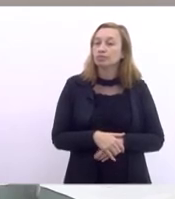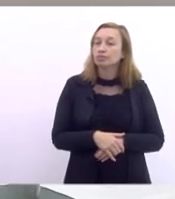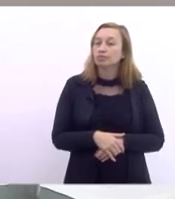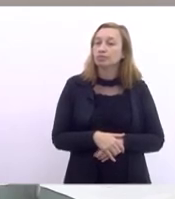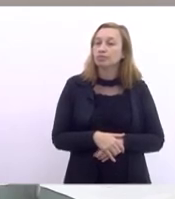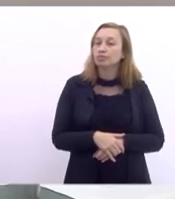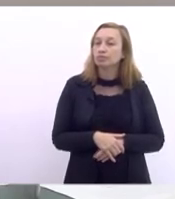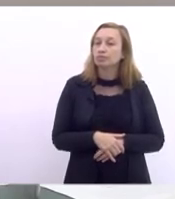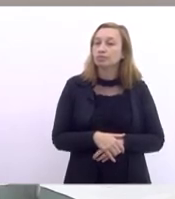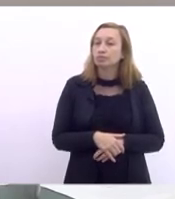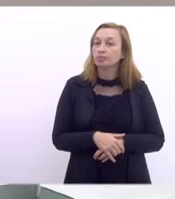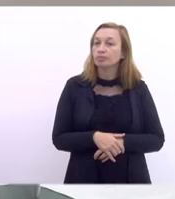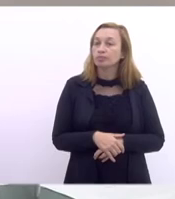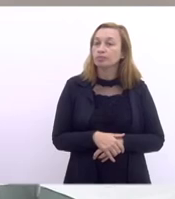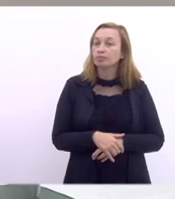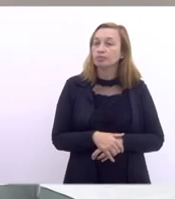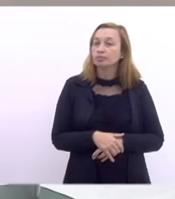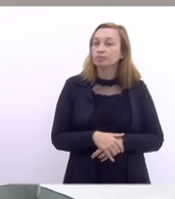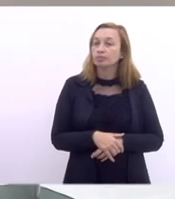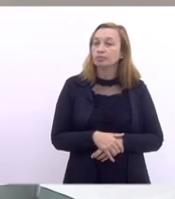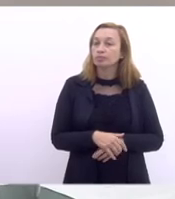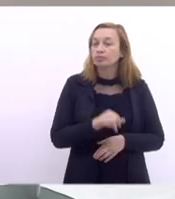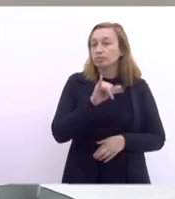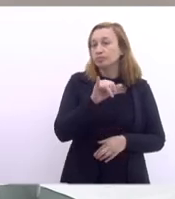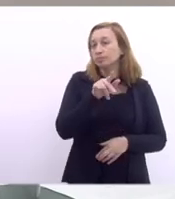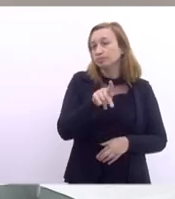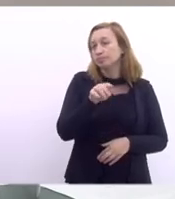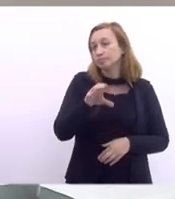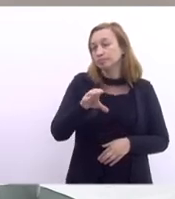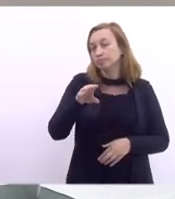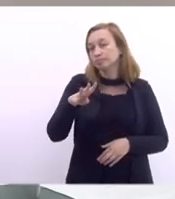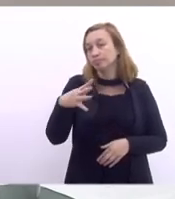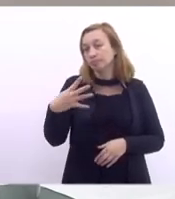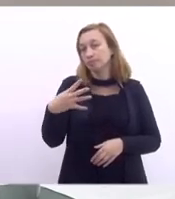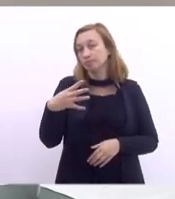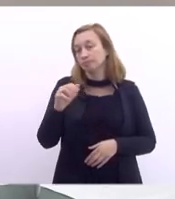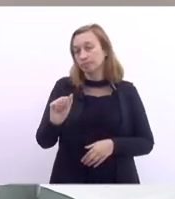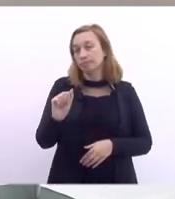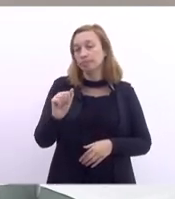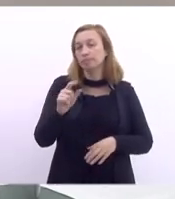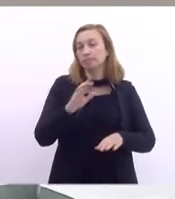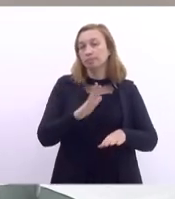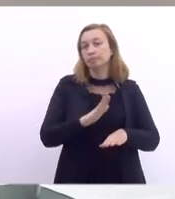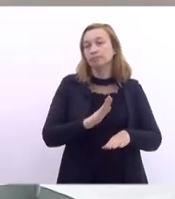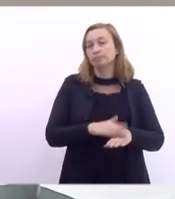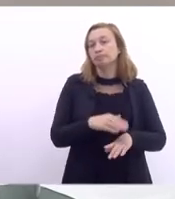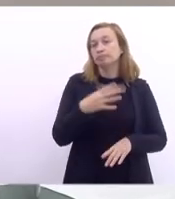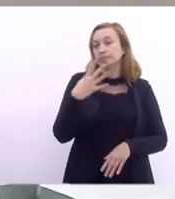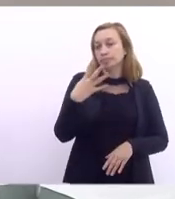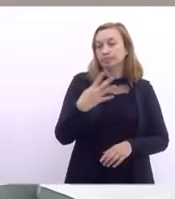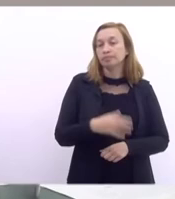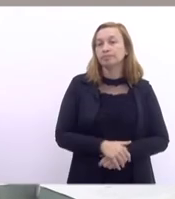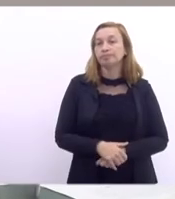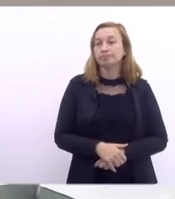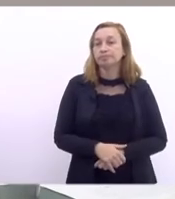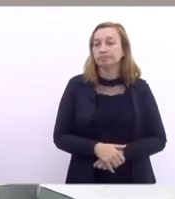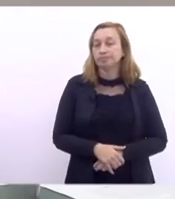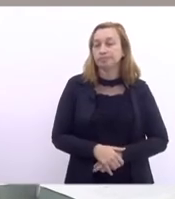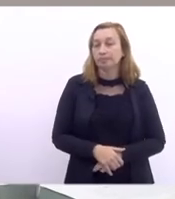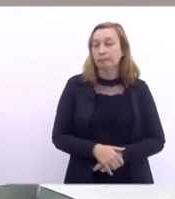E aí e do IPCA mas quatro não é que é a tese